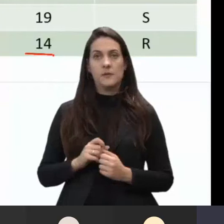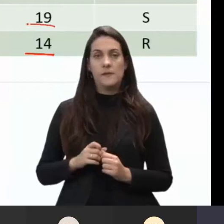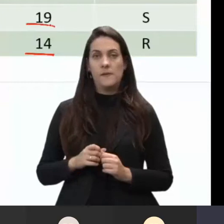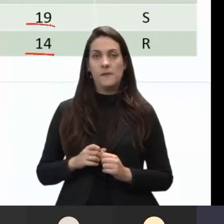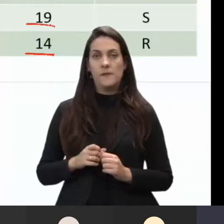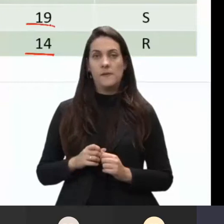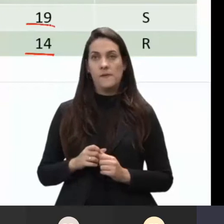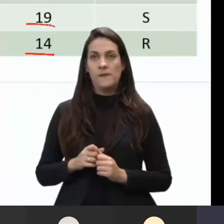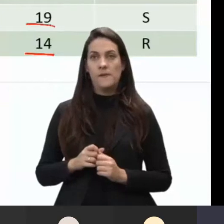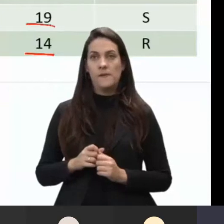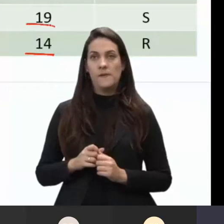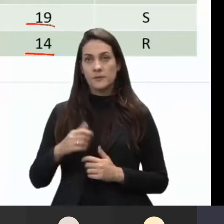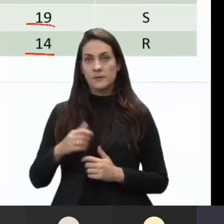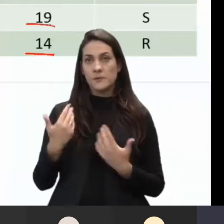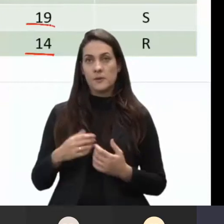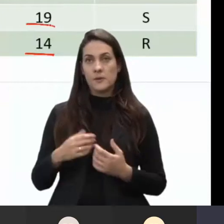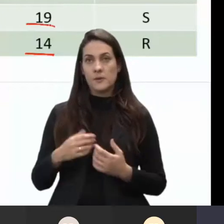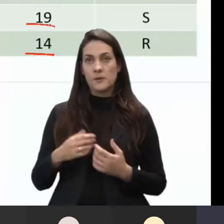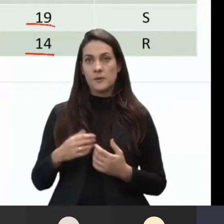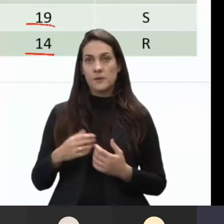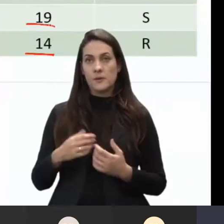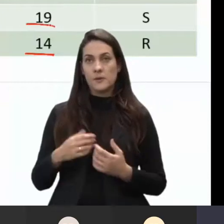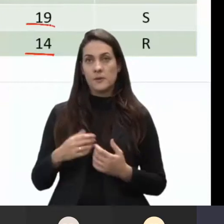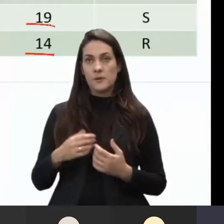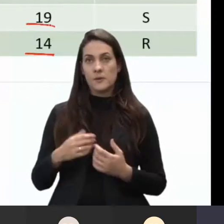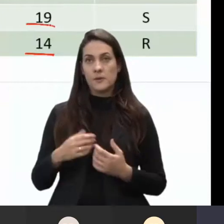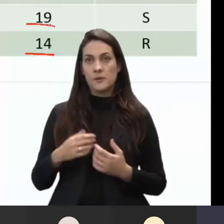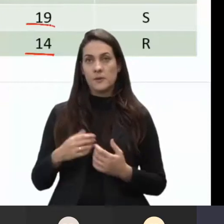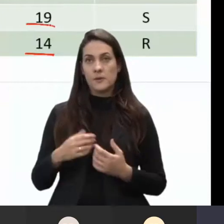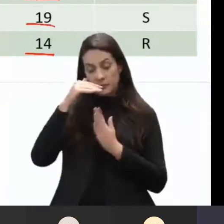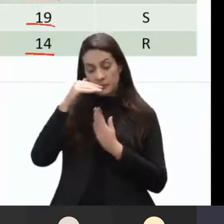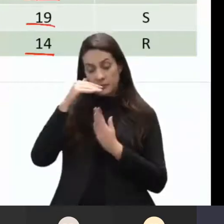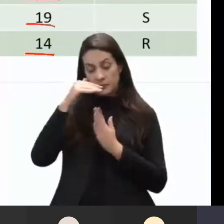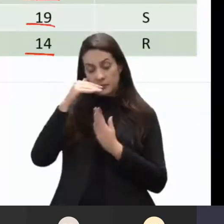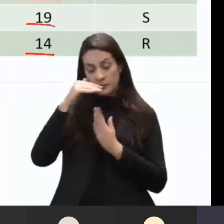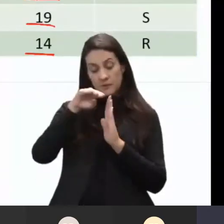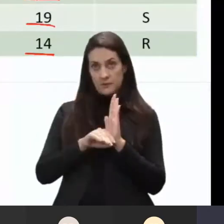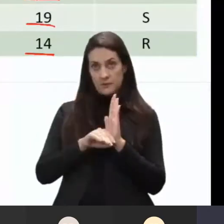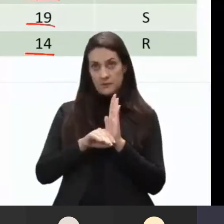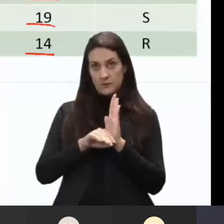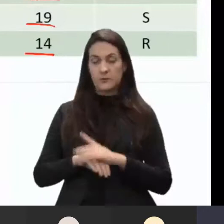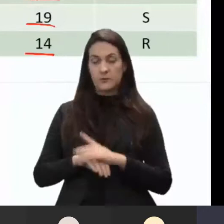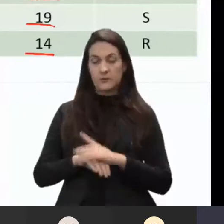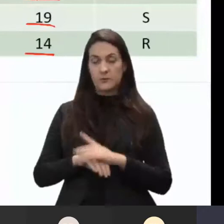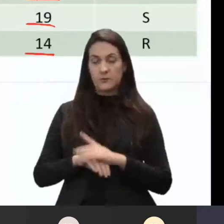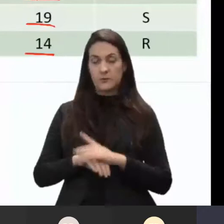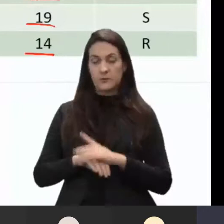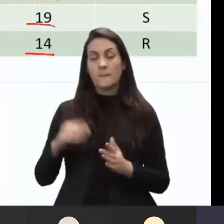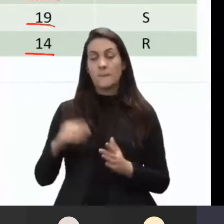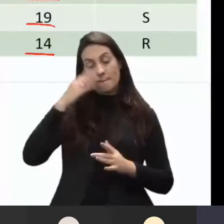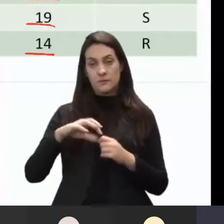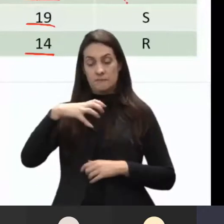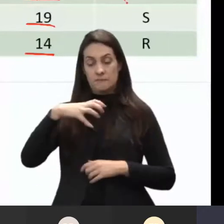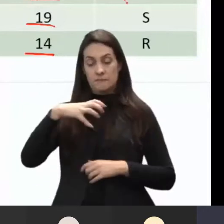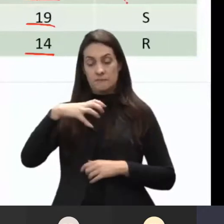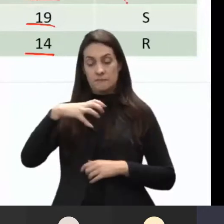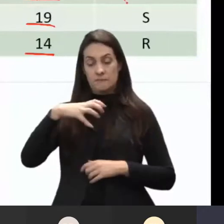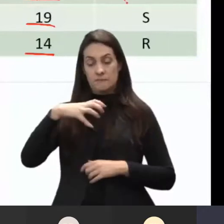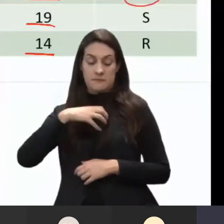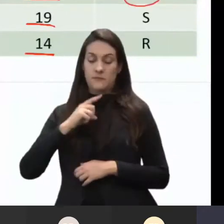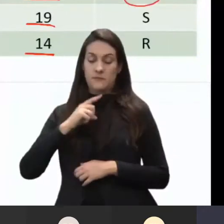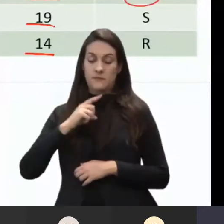trimetropin, um halo de 19. E para o norfloxacino, um halo de 30. Isso nos mostra que ela é sensível